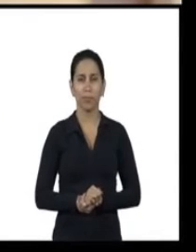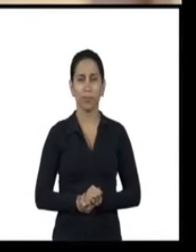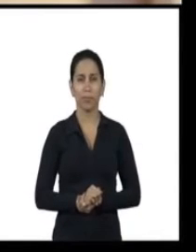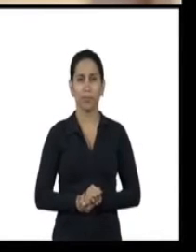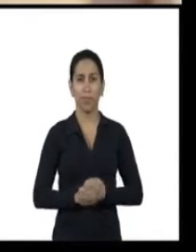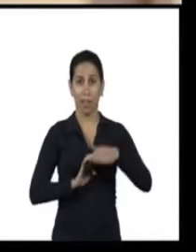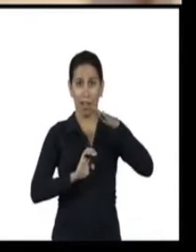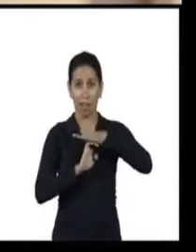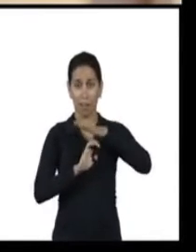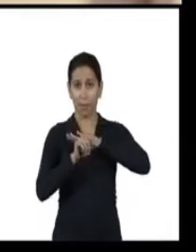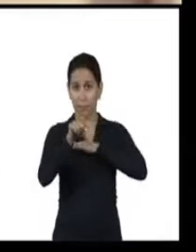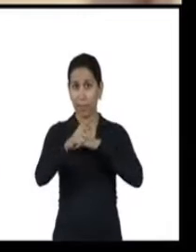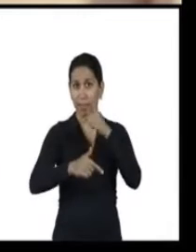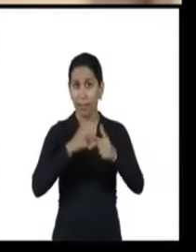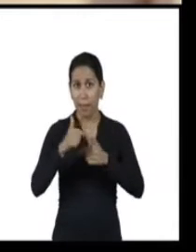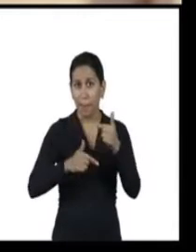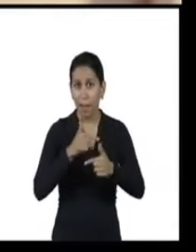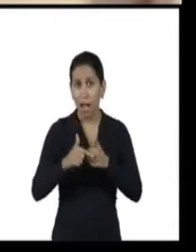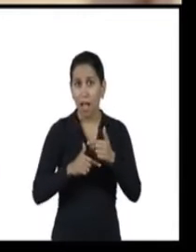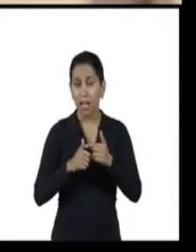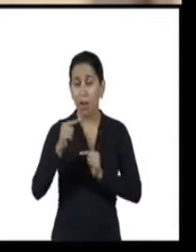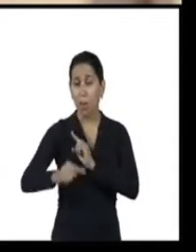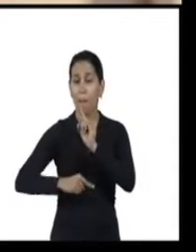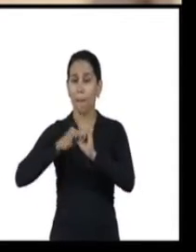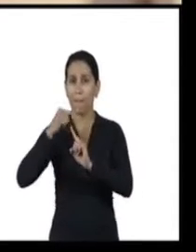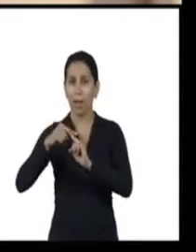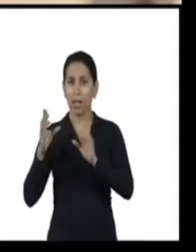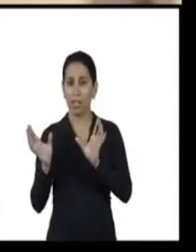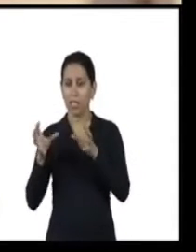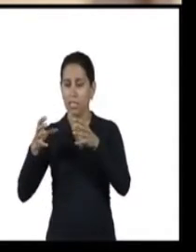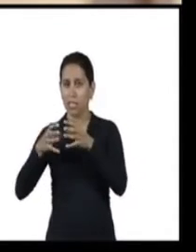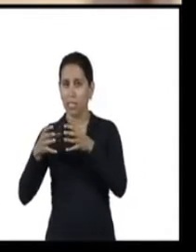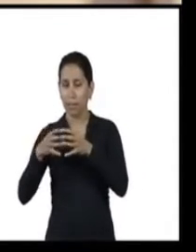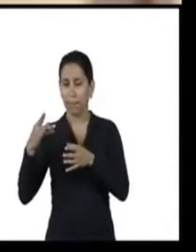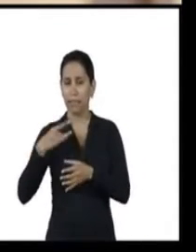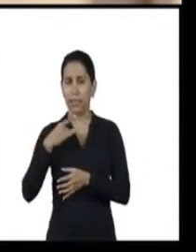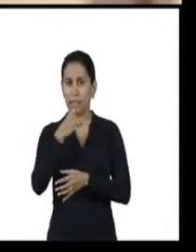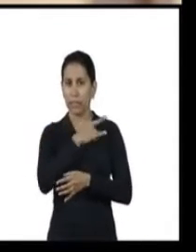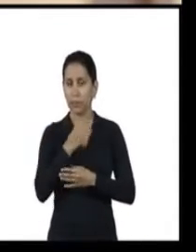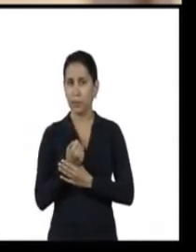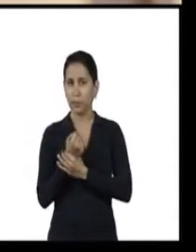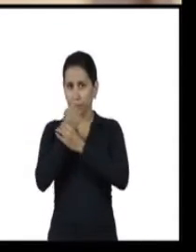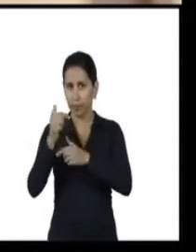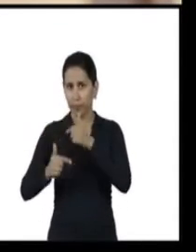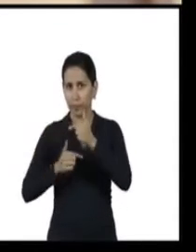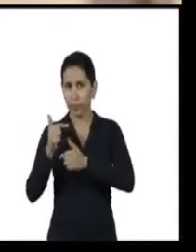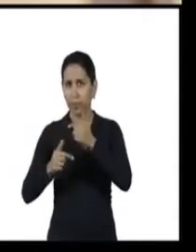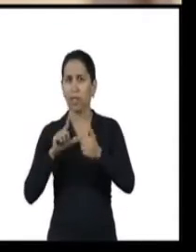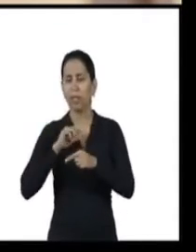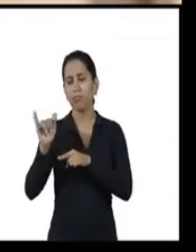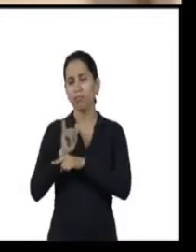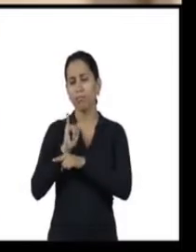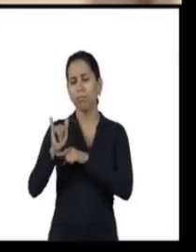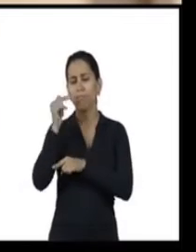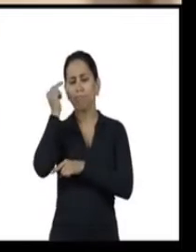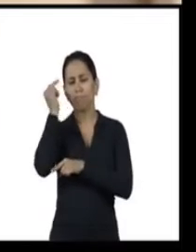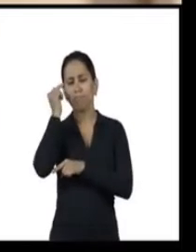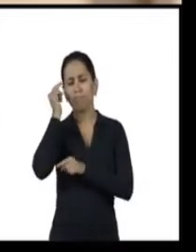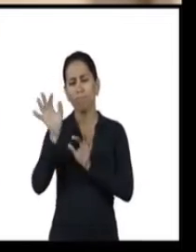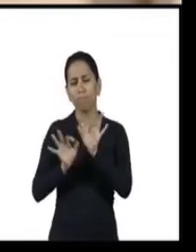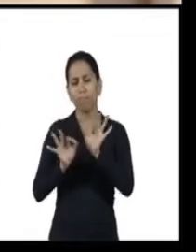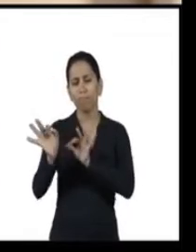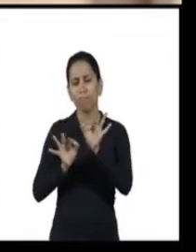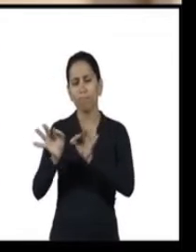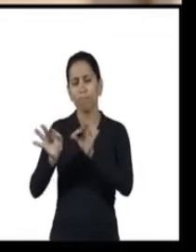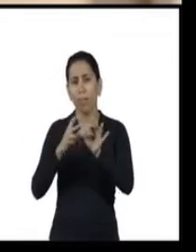A empresa onde você trabalha, através da equipe de segurança e saúde no trabalho, define uma série de procedimentos para a sua proteção.